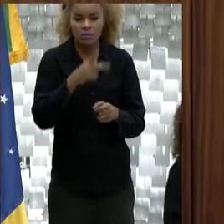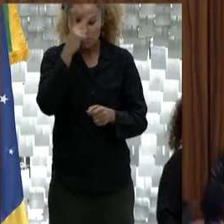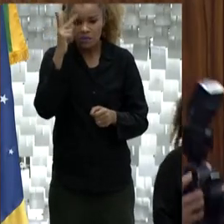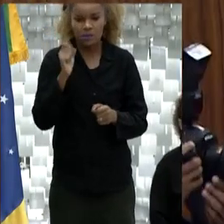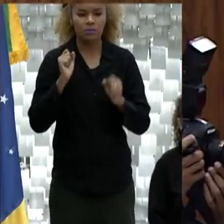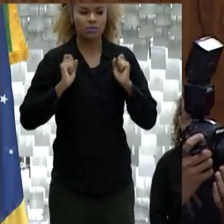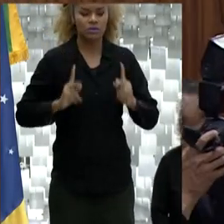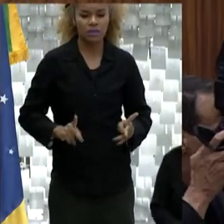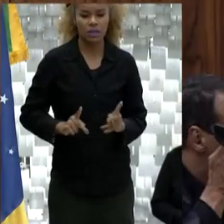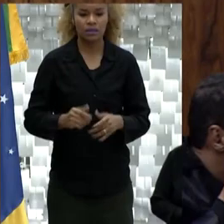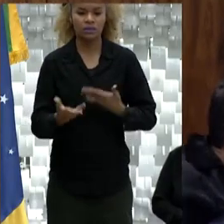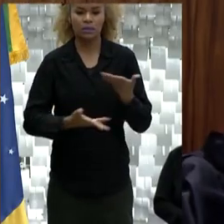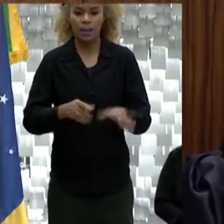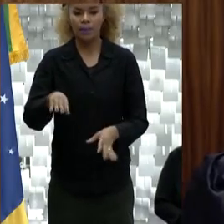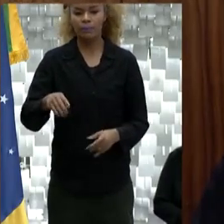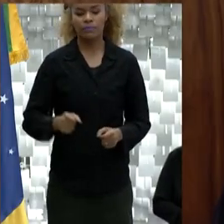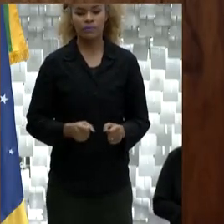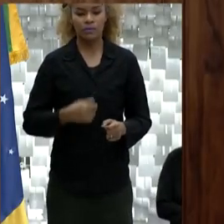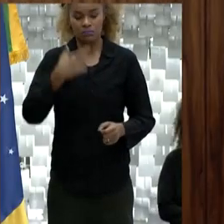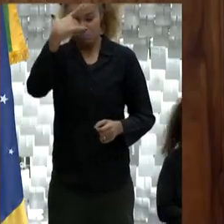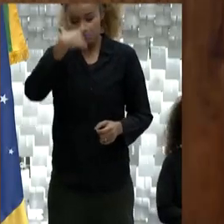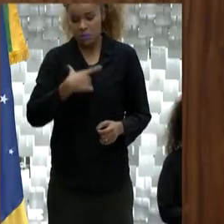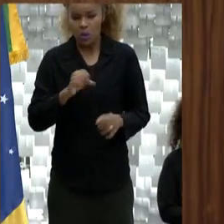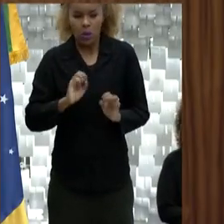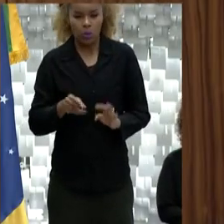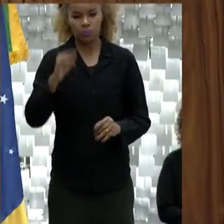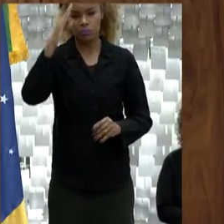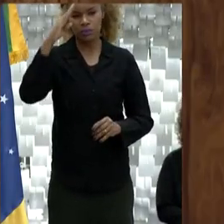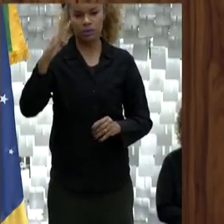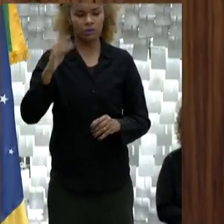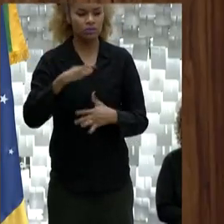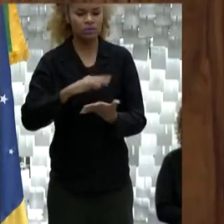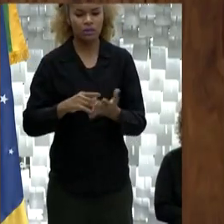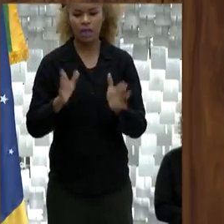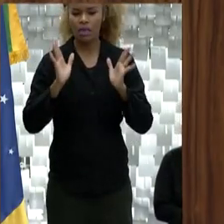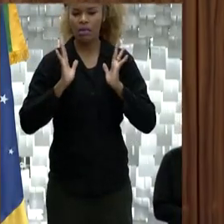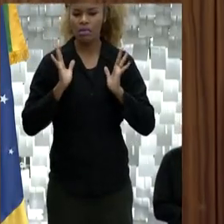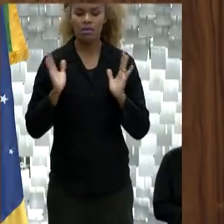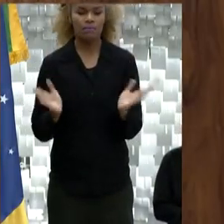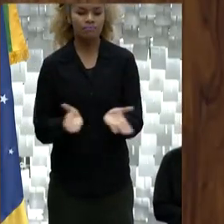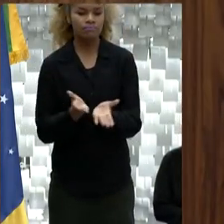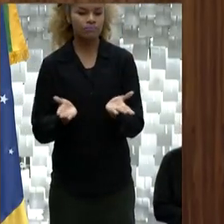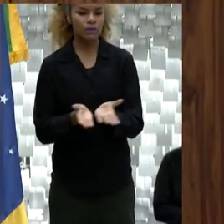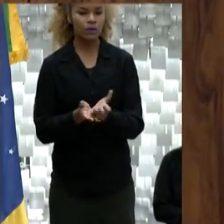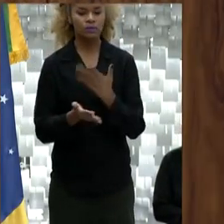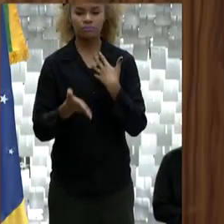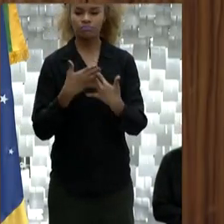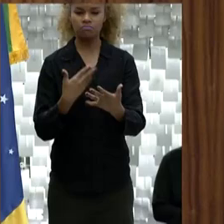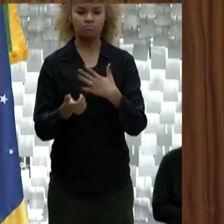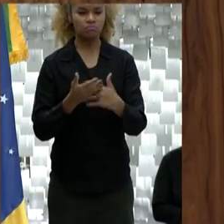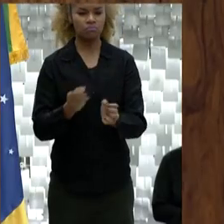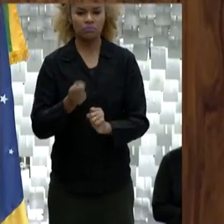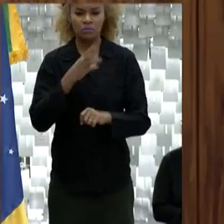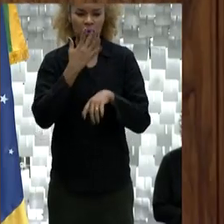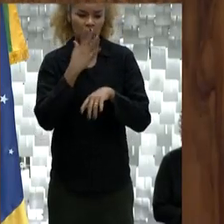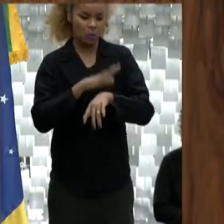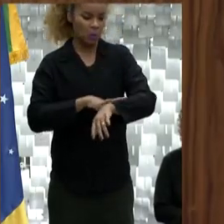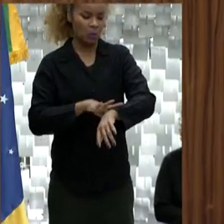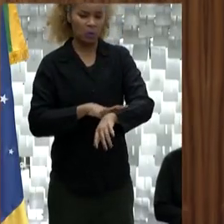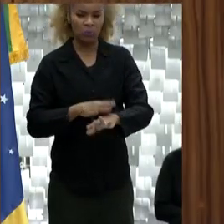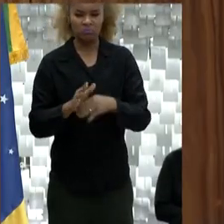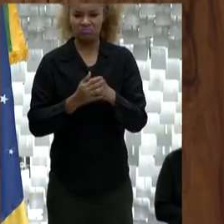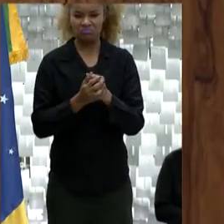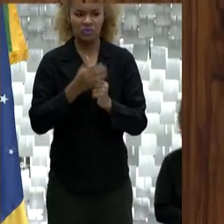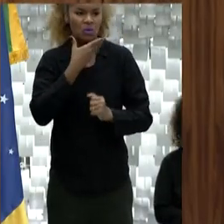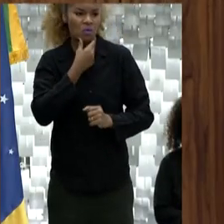servidores civis e militares, há presos e livres, ricos e pobres, não importa a cor, o